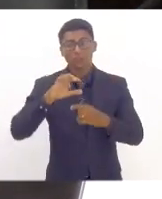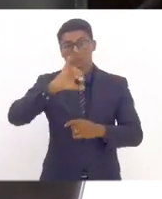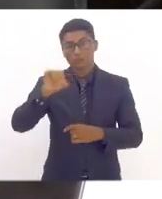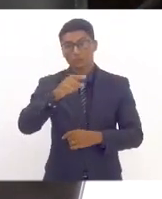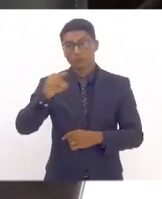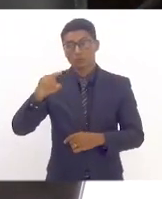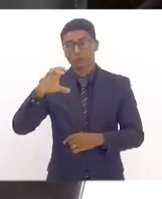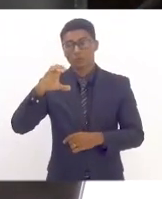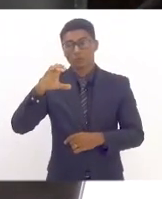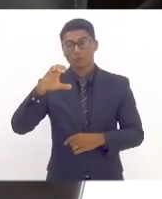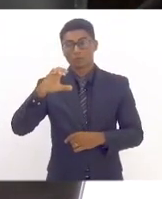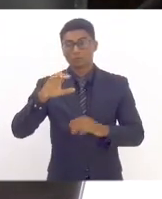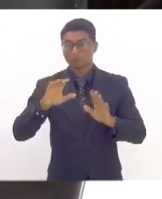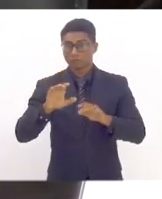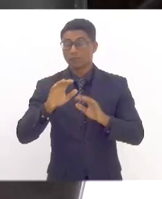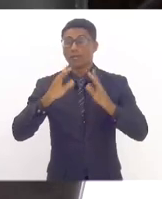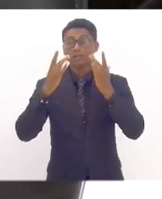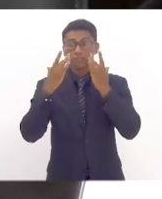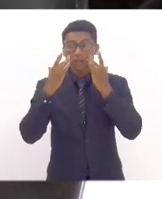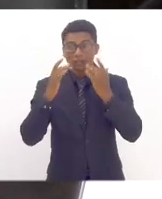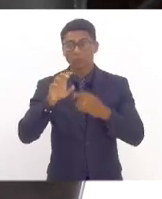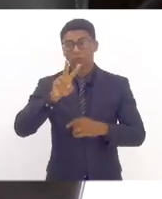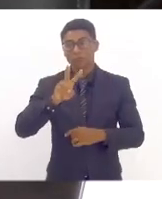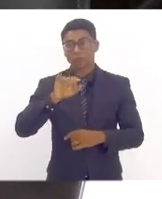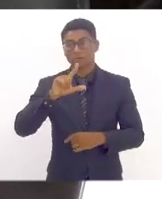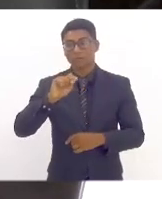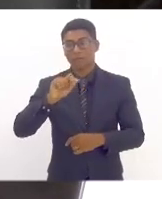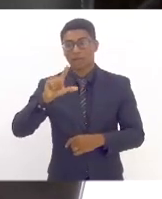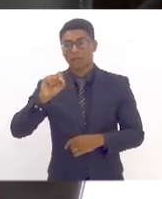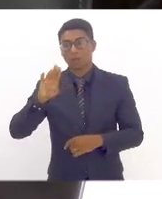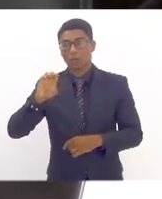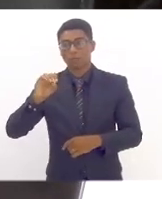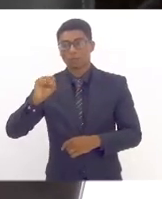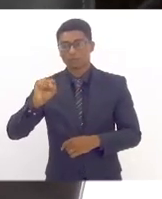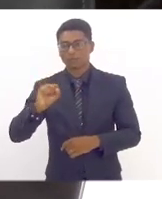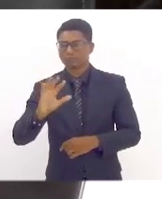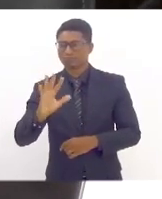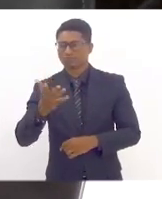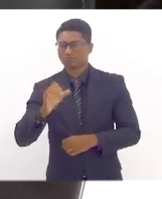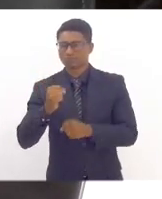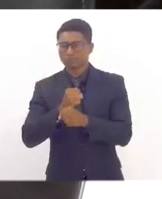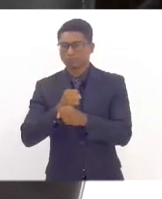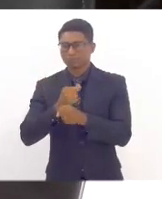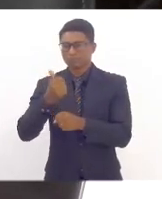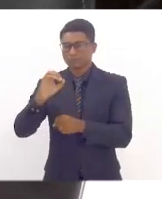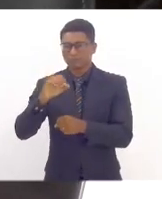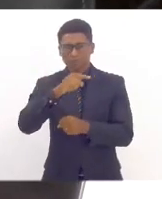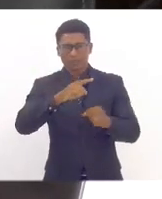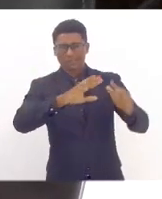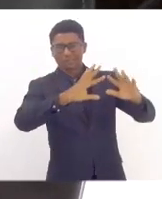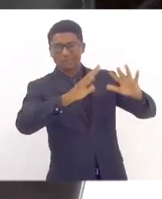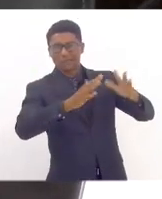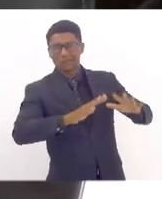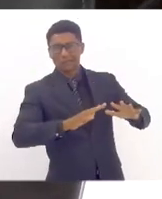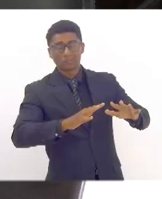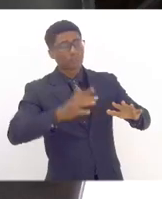uma década o João Caetano Vila Lobos que tá há quase uma década no chão Então